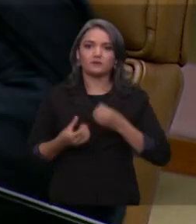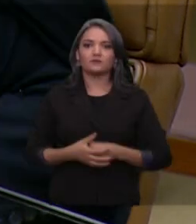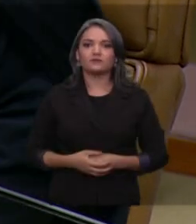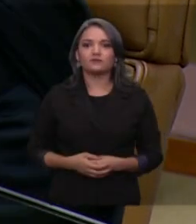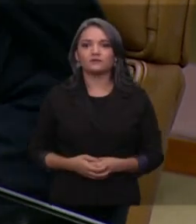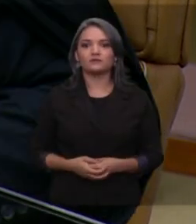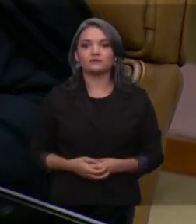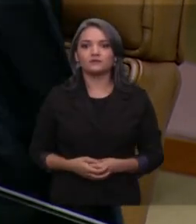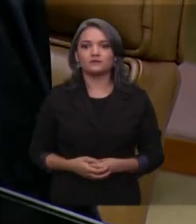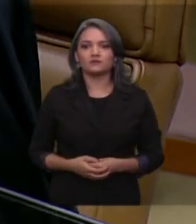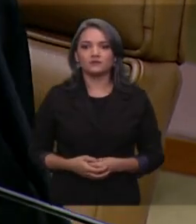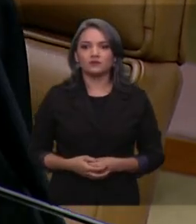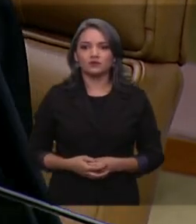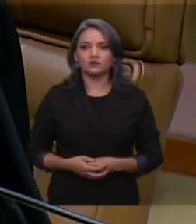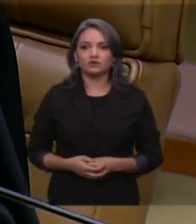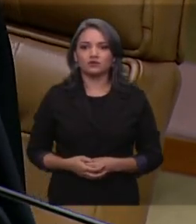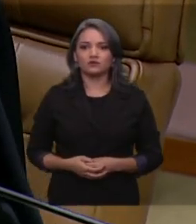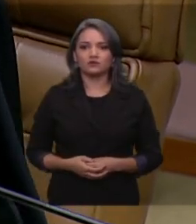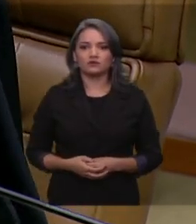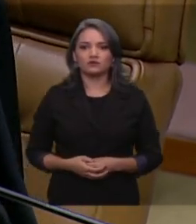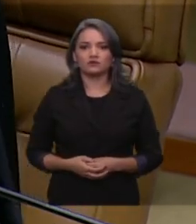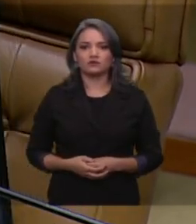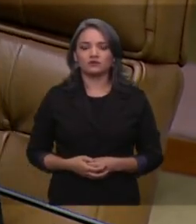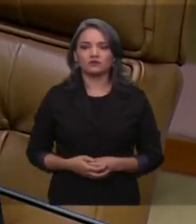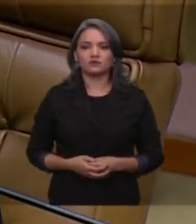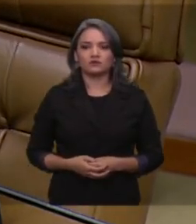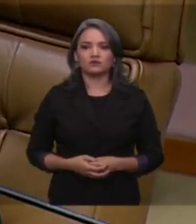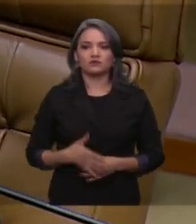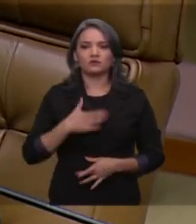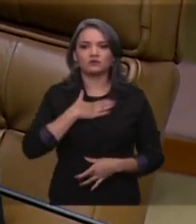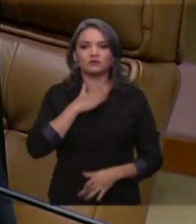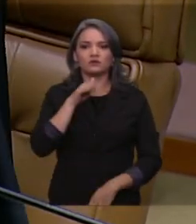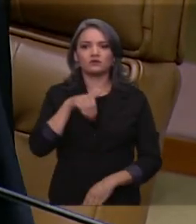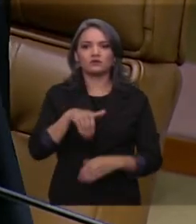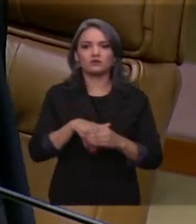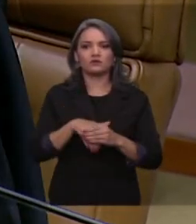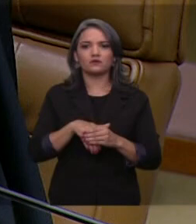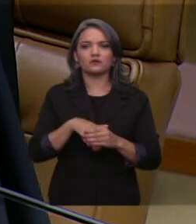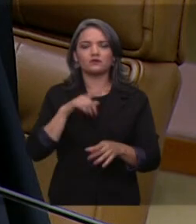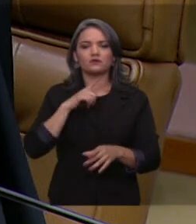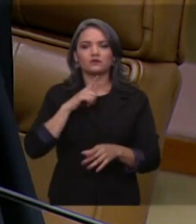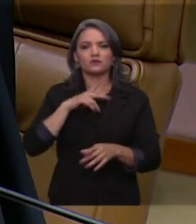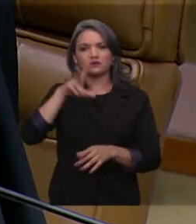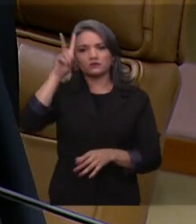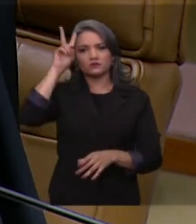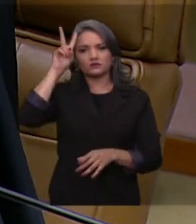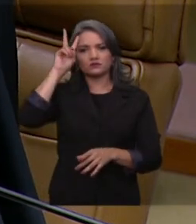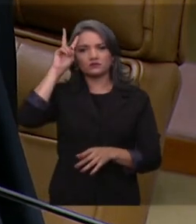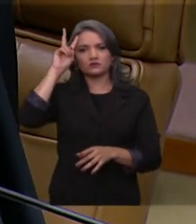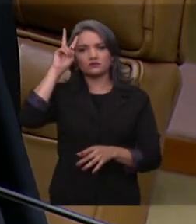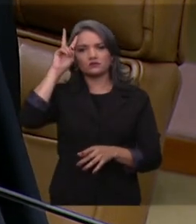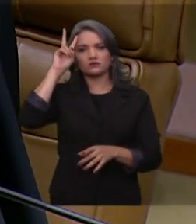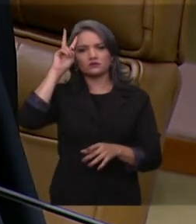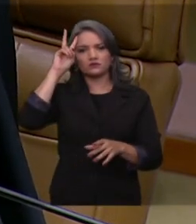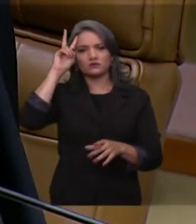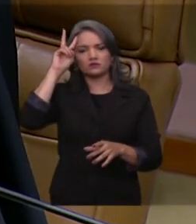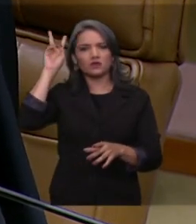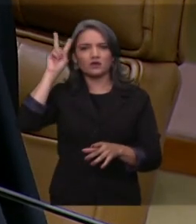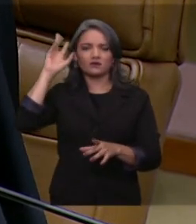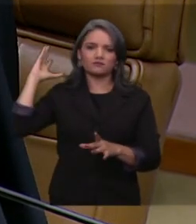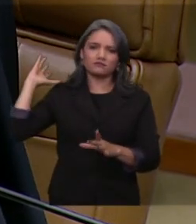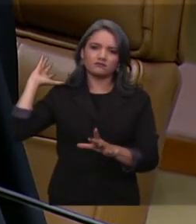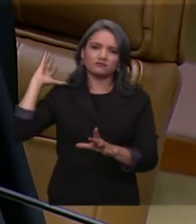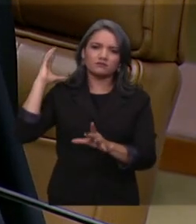mas não lerei, faço no meu voto um breve histórico das espécies